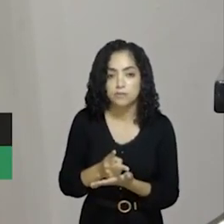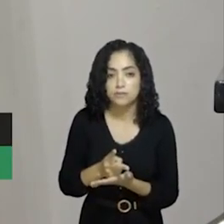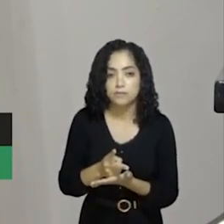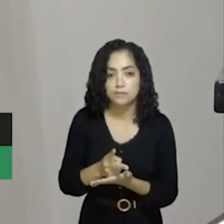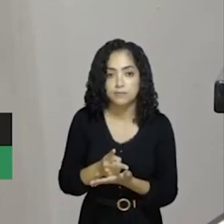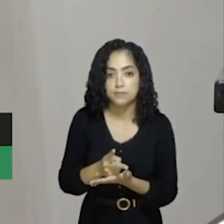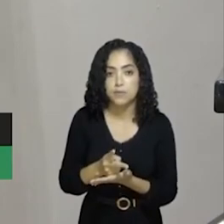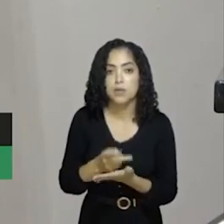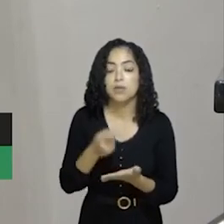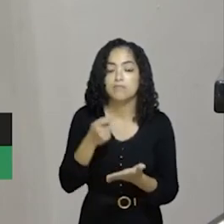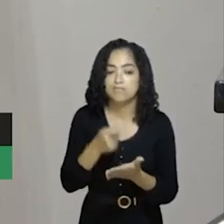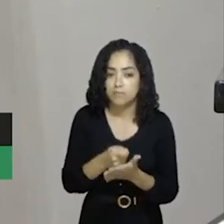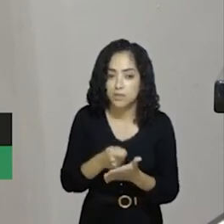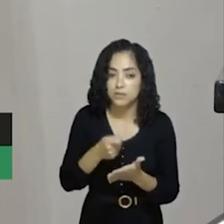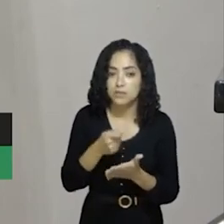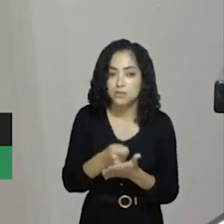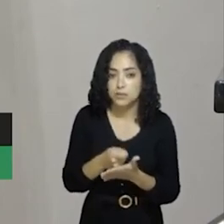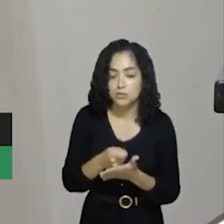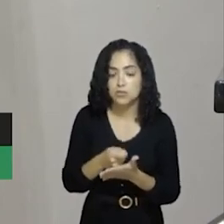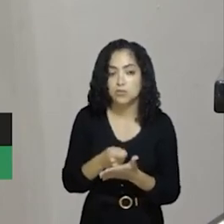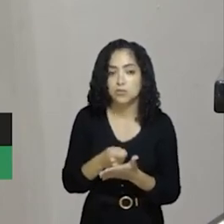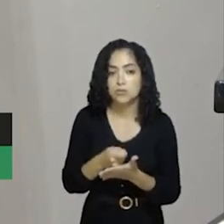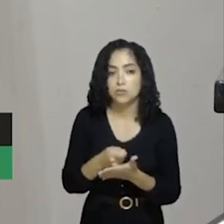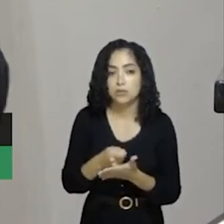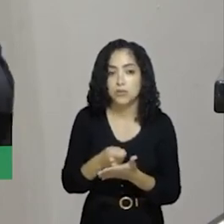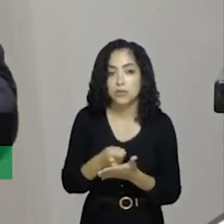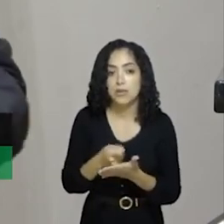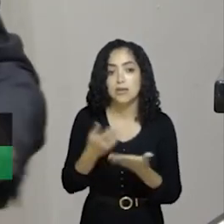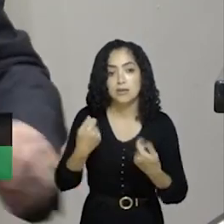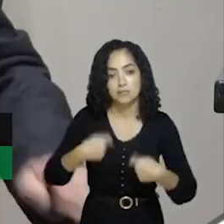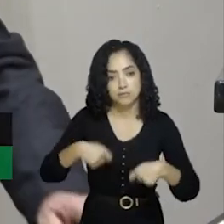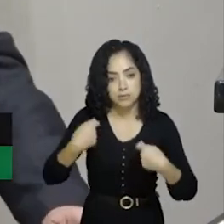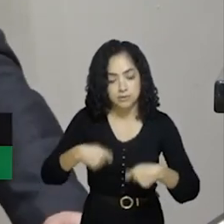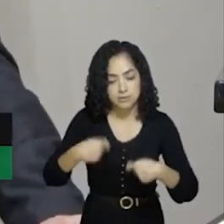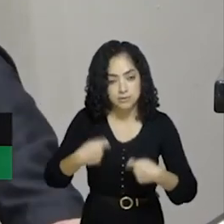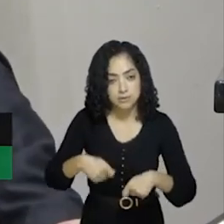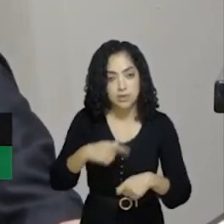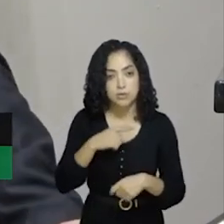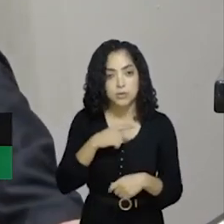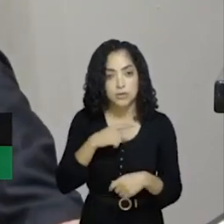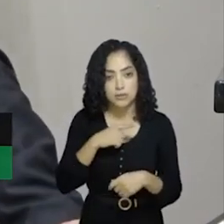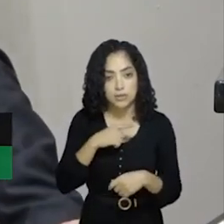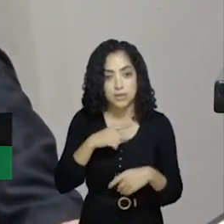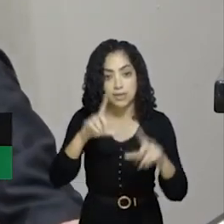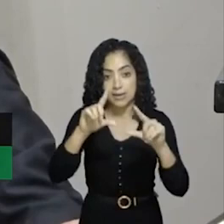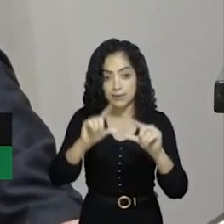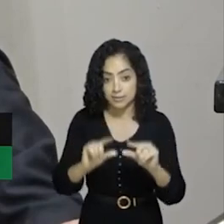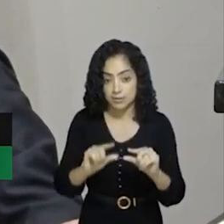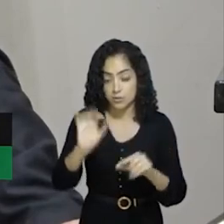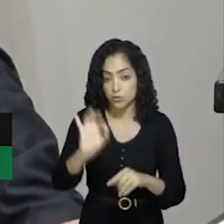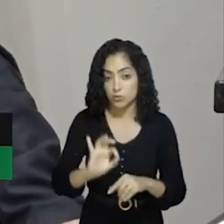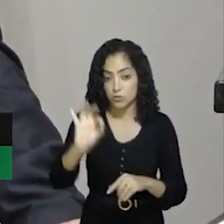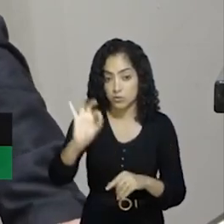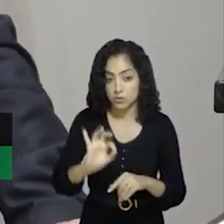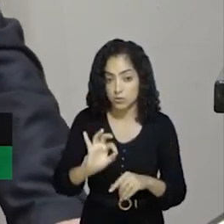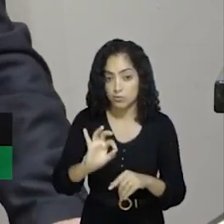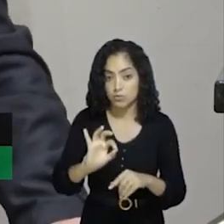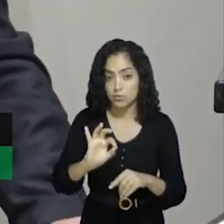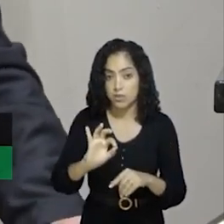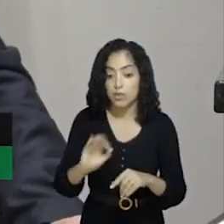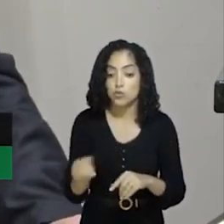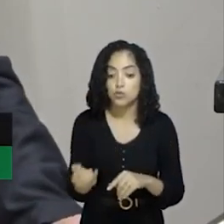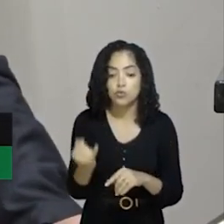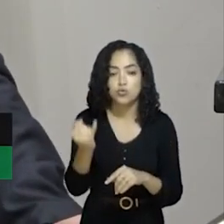batendo no sentido de que é necessário que haja essa redução do juros porque isso